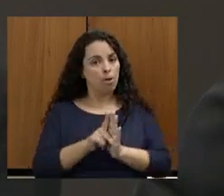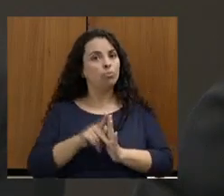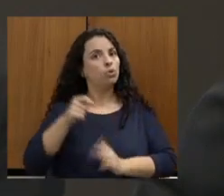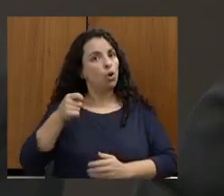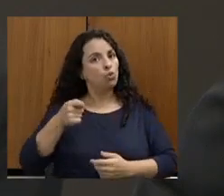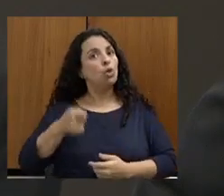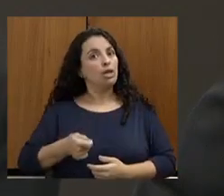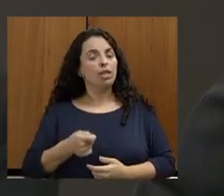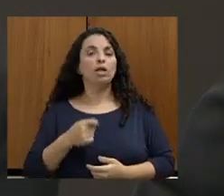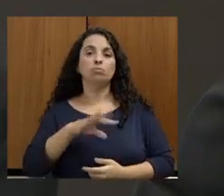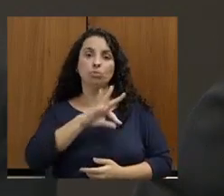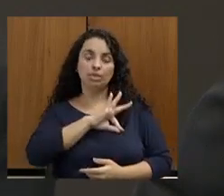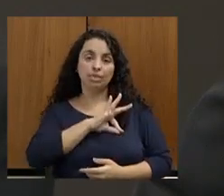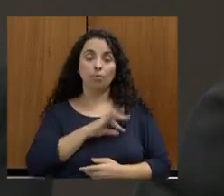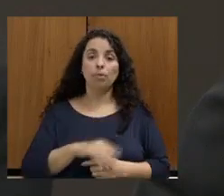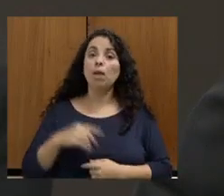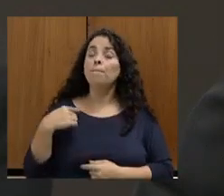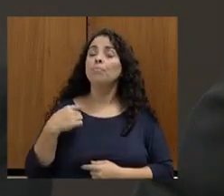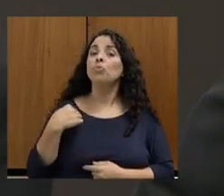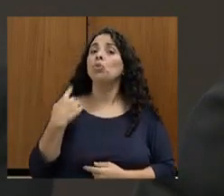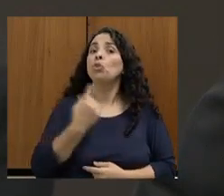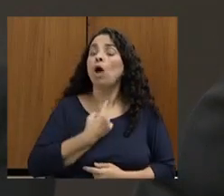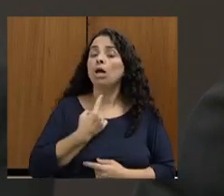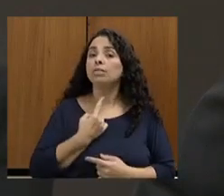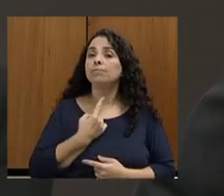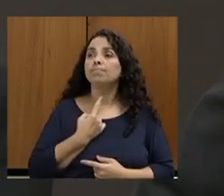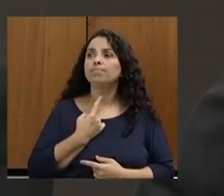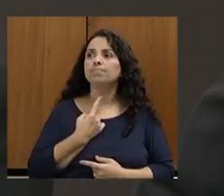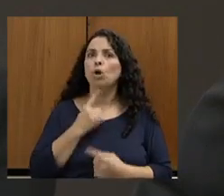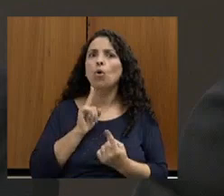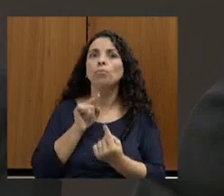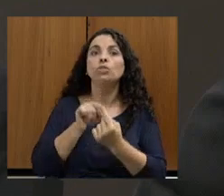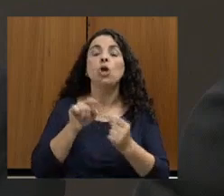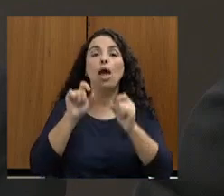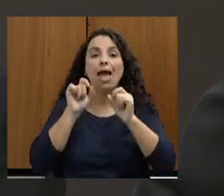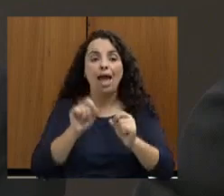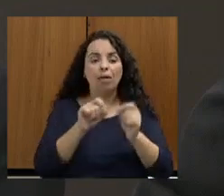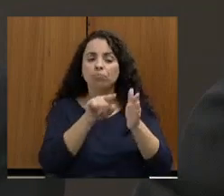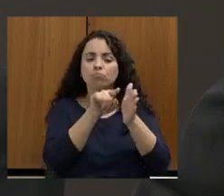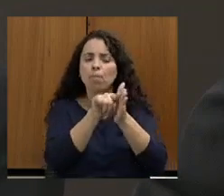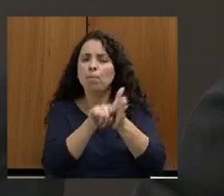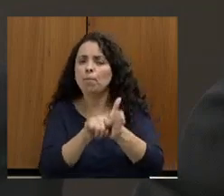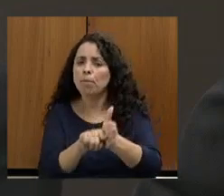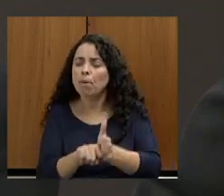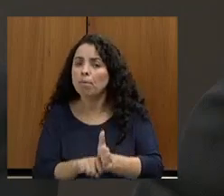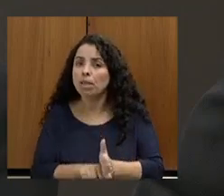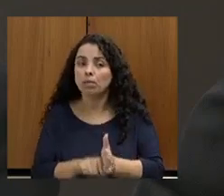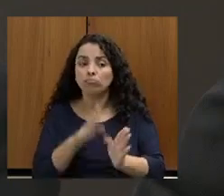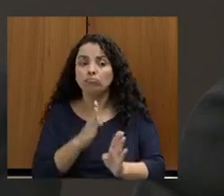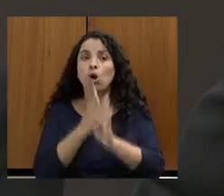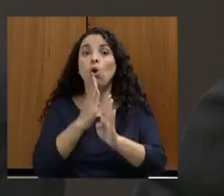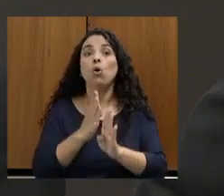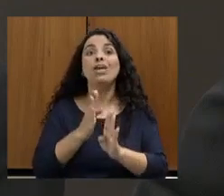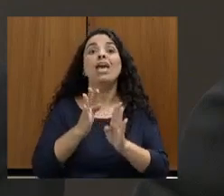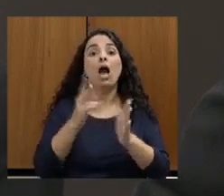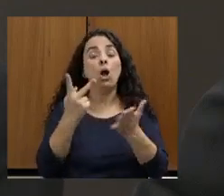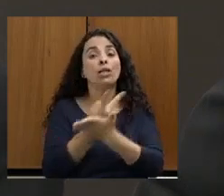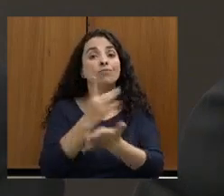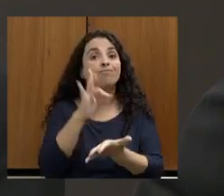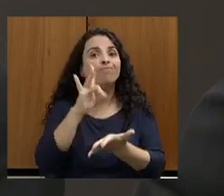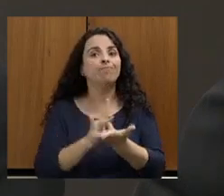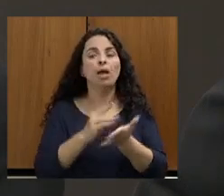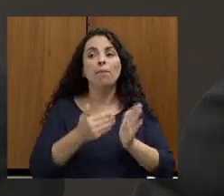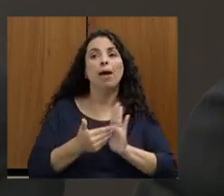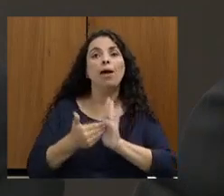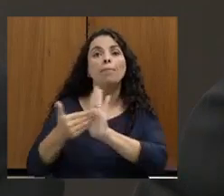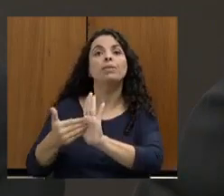maior interesse, deputado, é apurar exatamente o que aconteceu para apresentar para o Poder Judiciário, para o